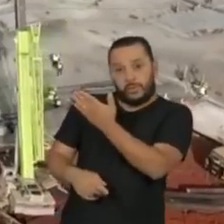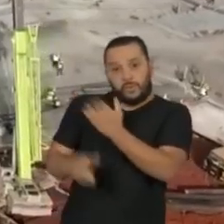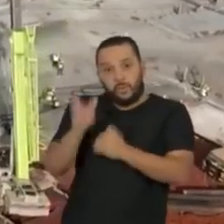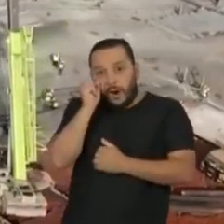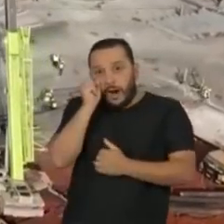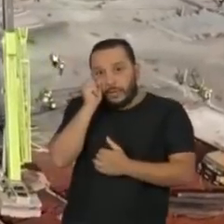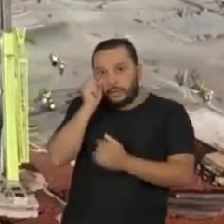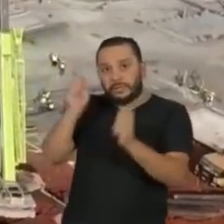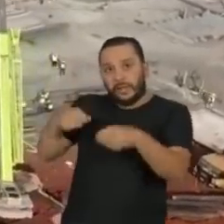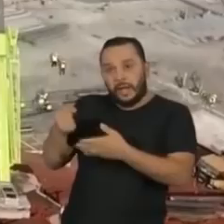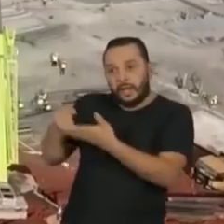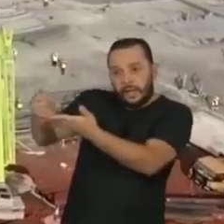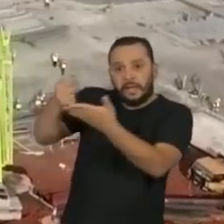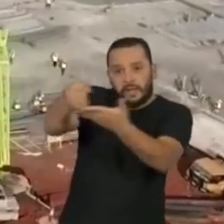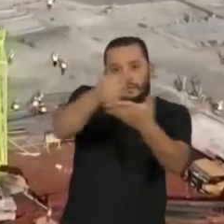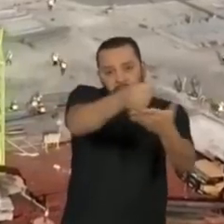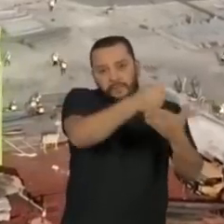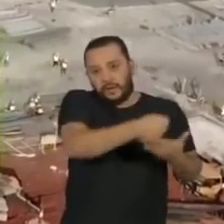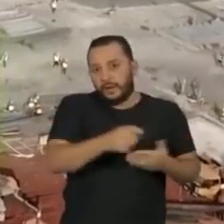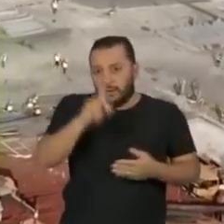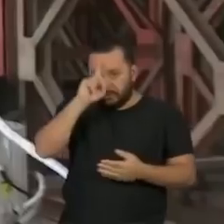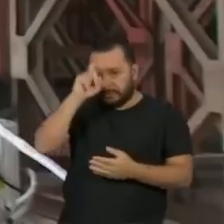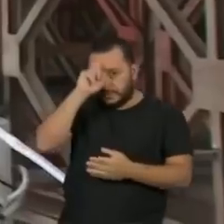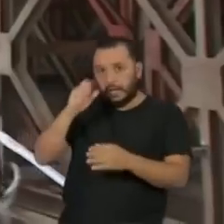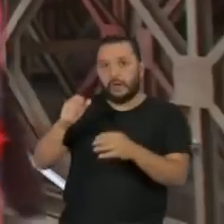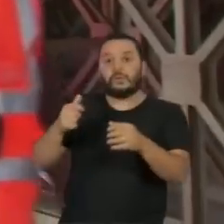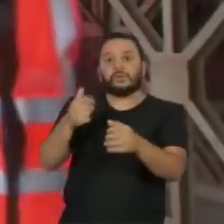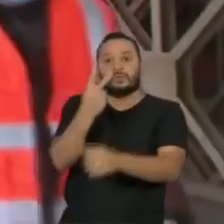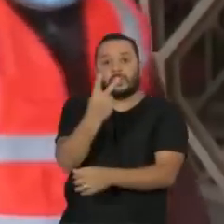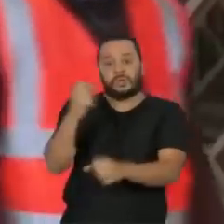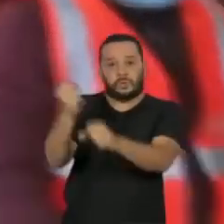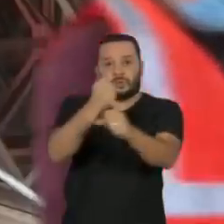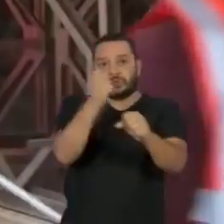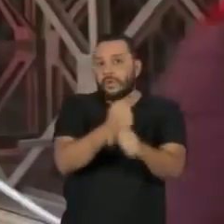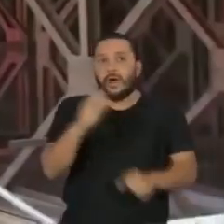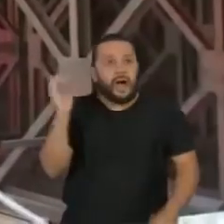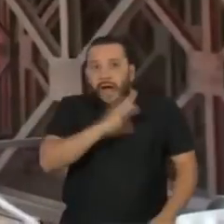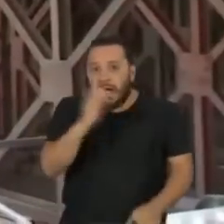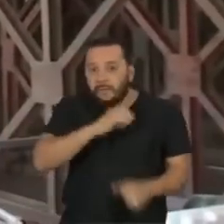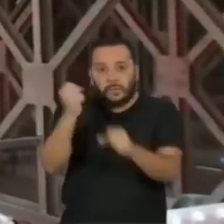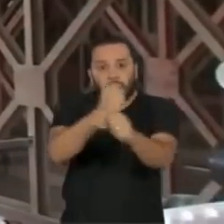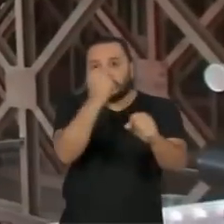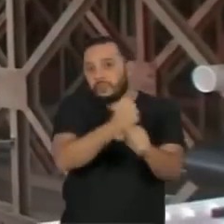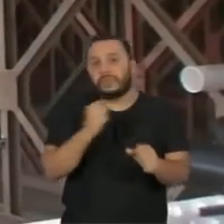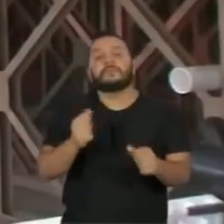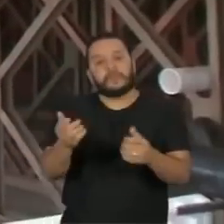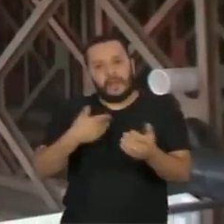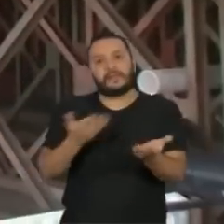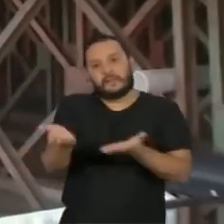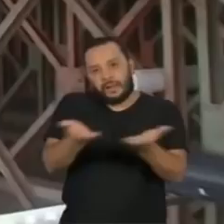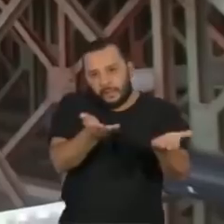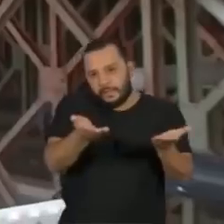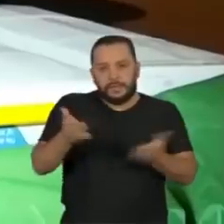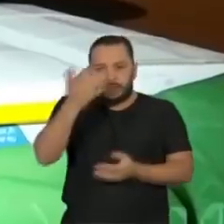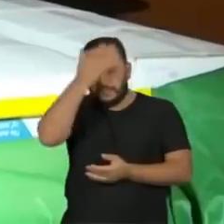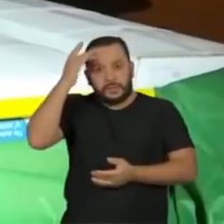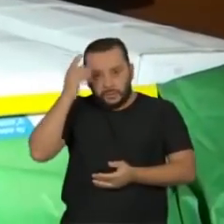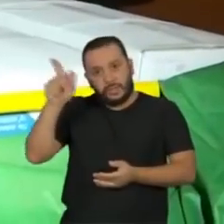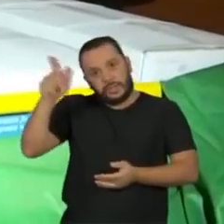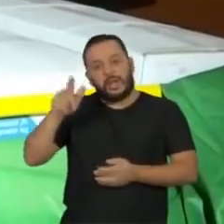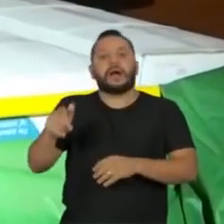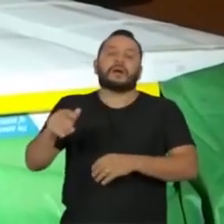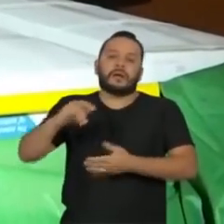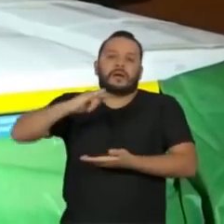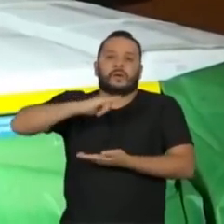são transportados para os 2 hospitais em construção numa corrida contra o tempo para tratar as pessoas infectadas. Com o